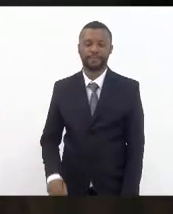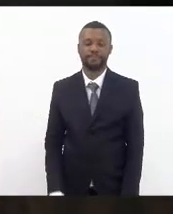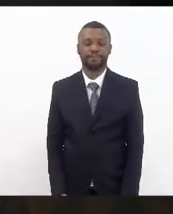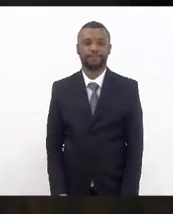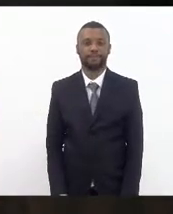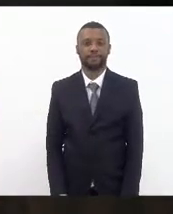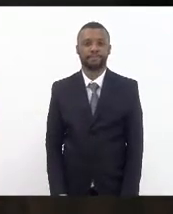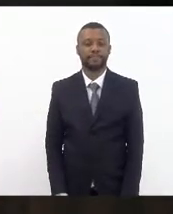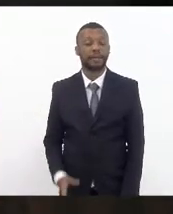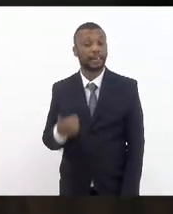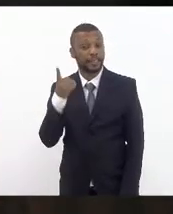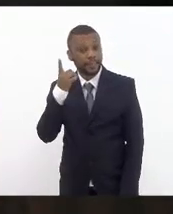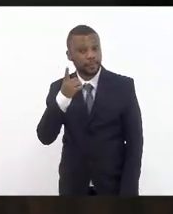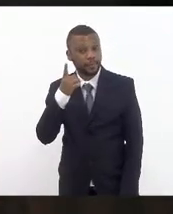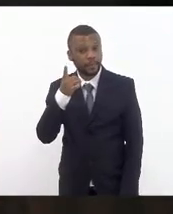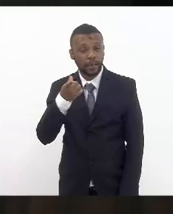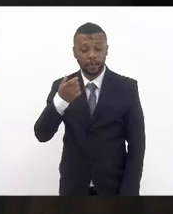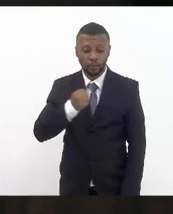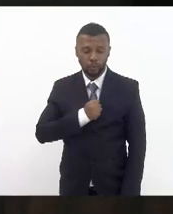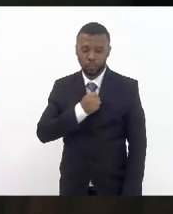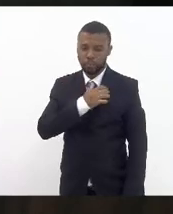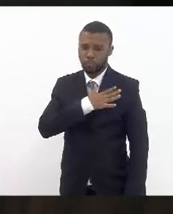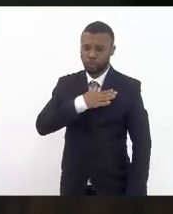Deputado Coronel Salema.